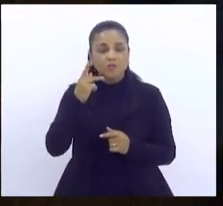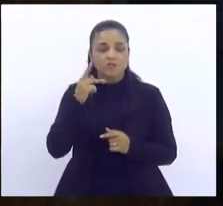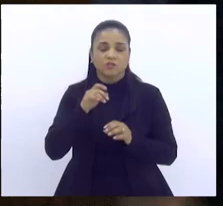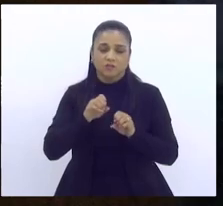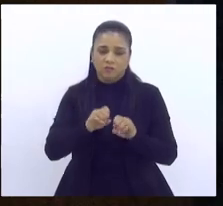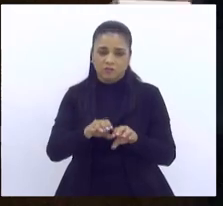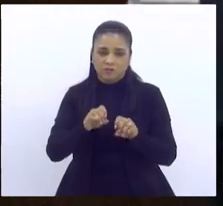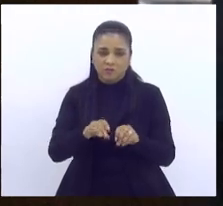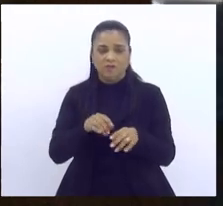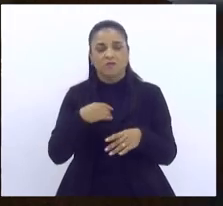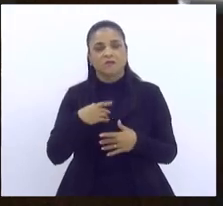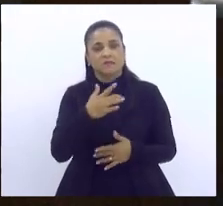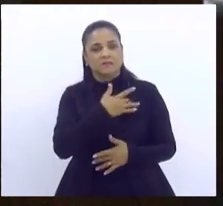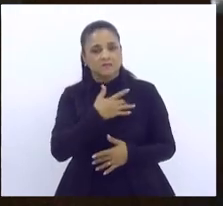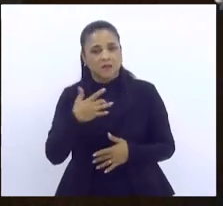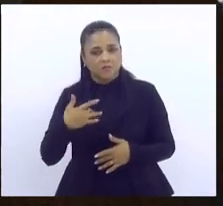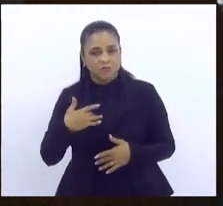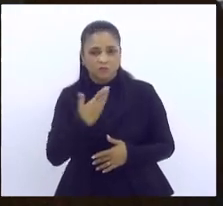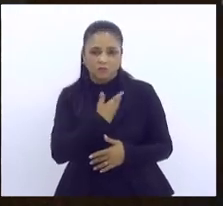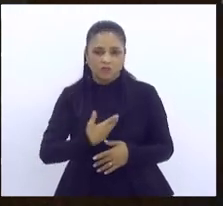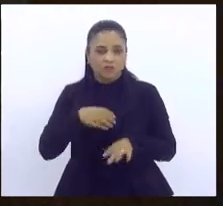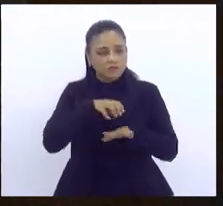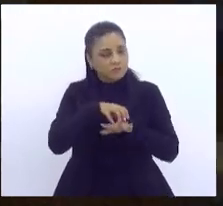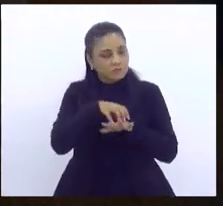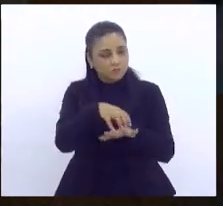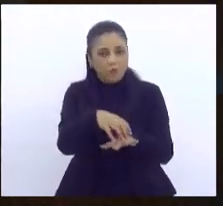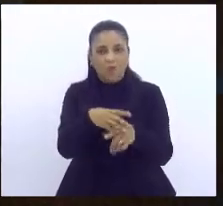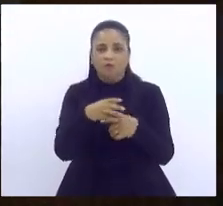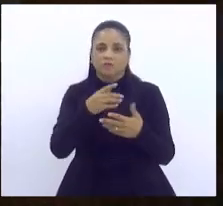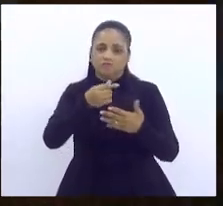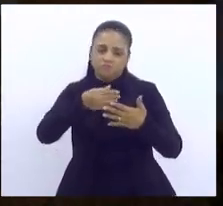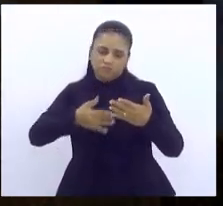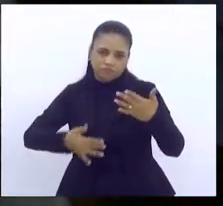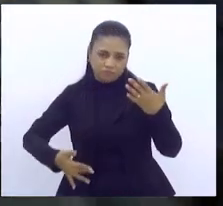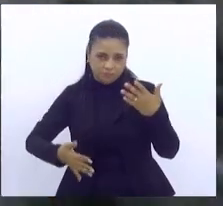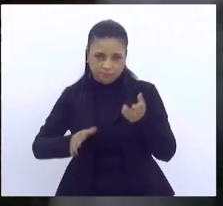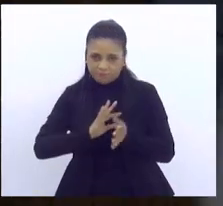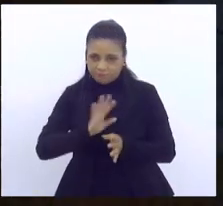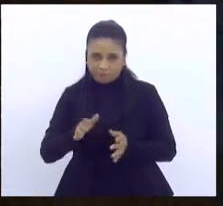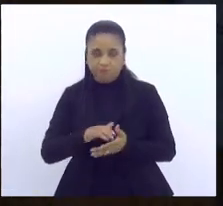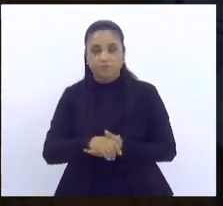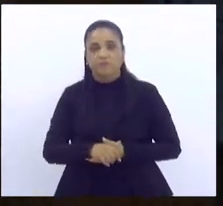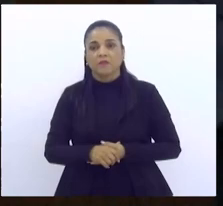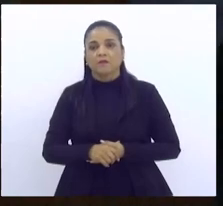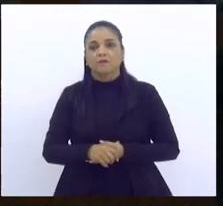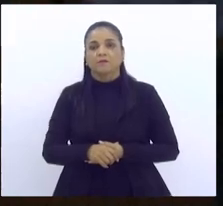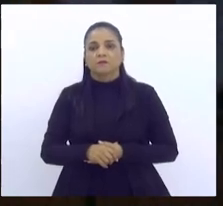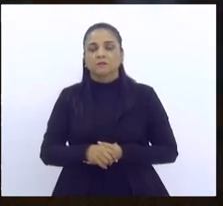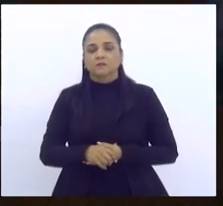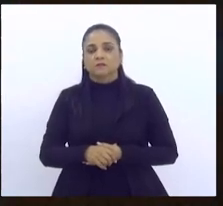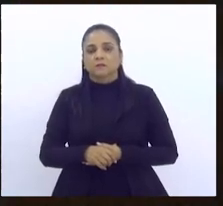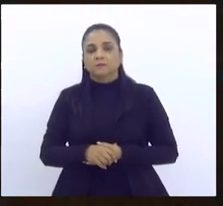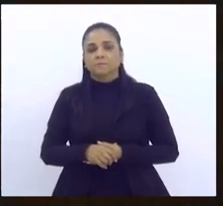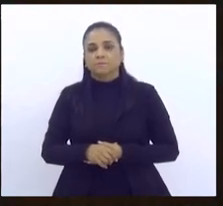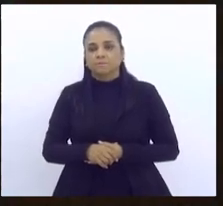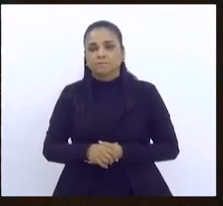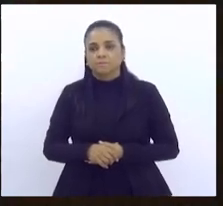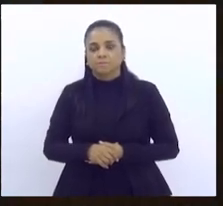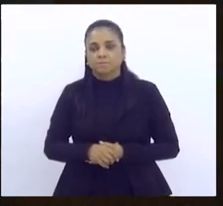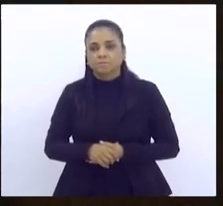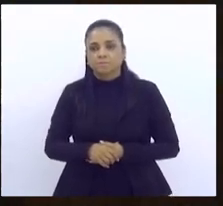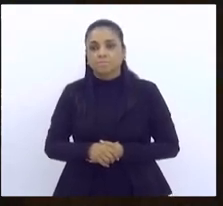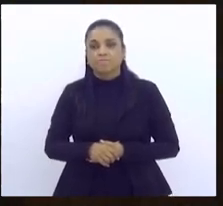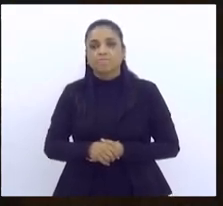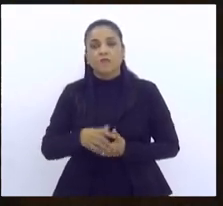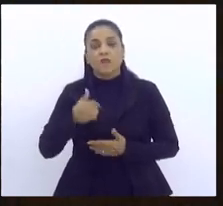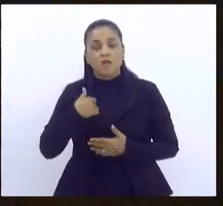educação, de saúde pública, de transportes, etc. E aí, senhor presidente, eu